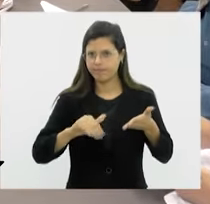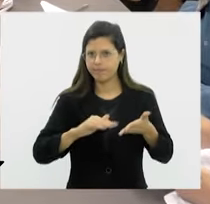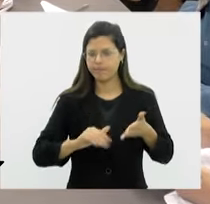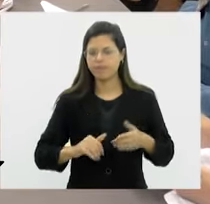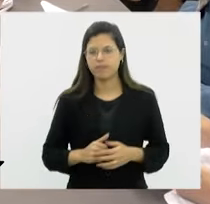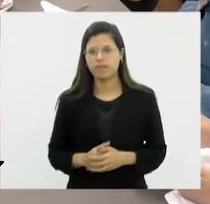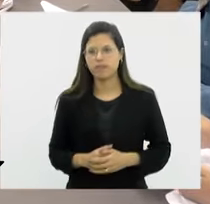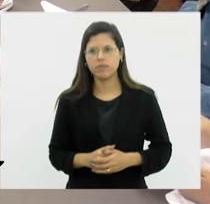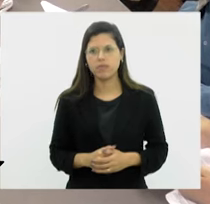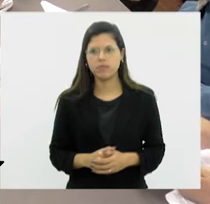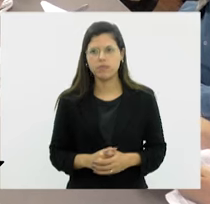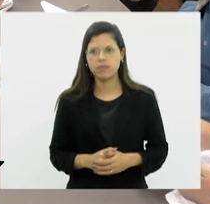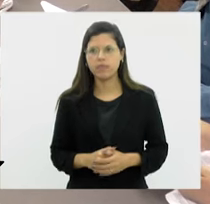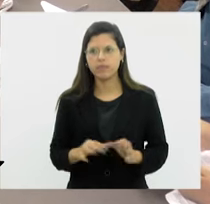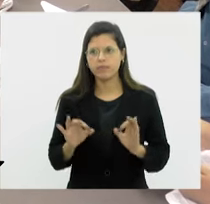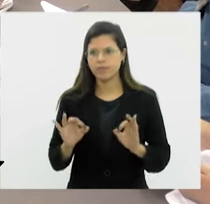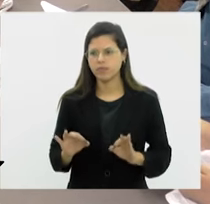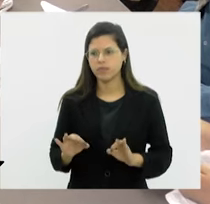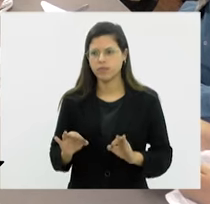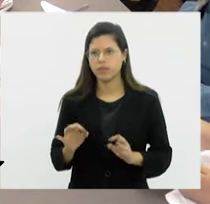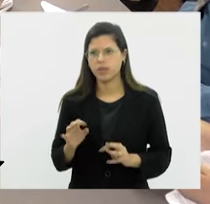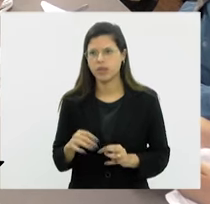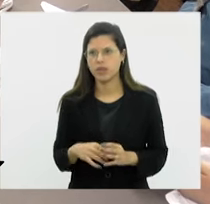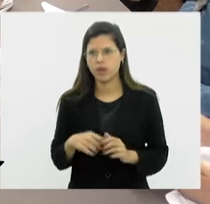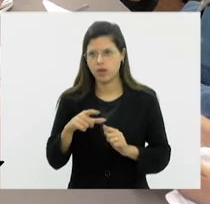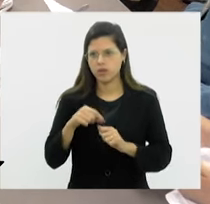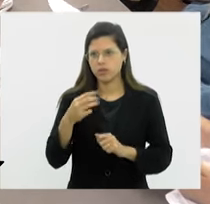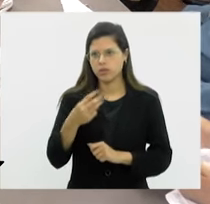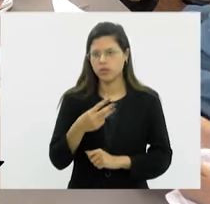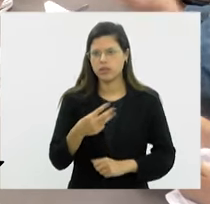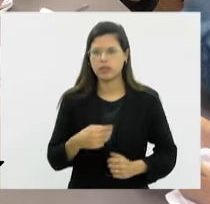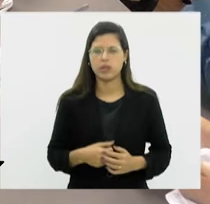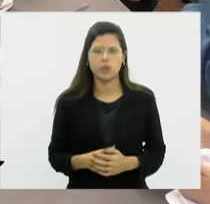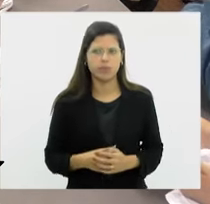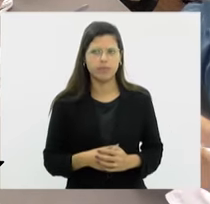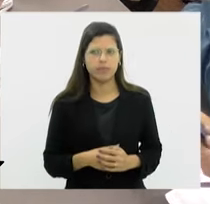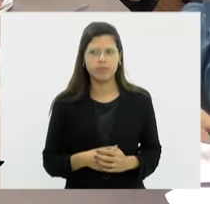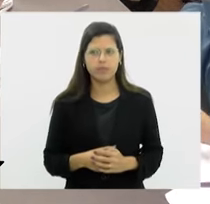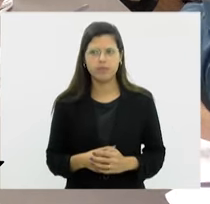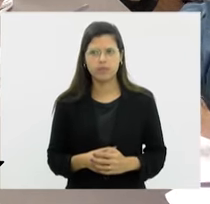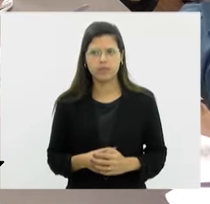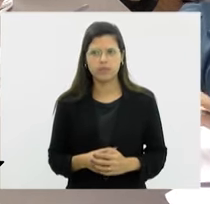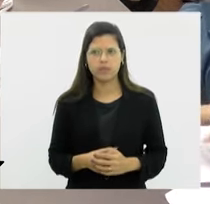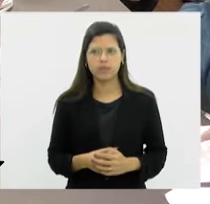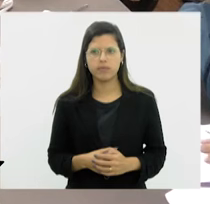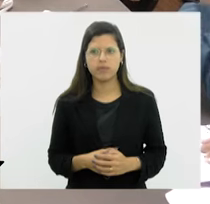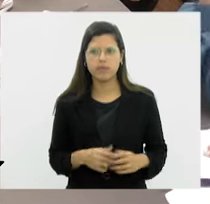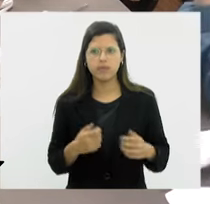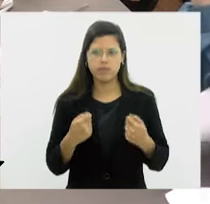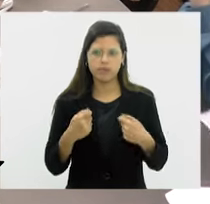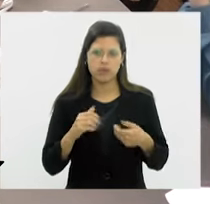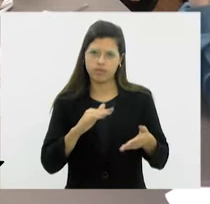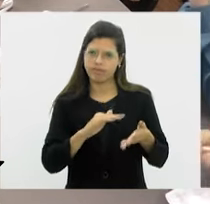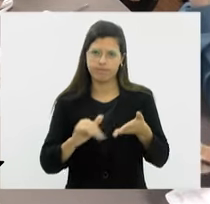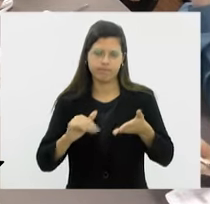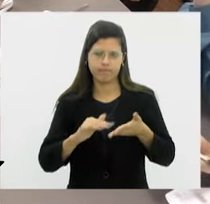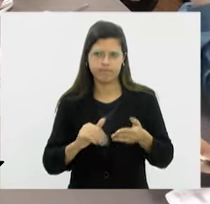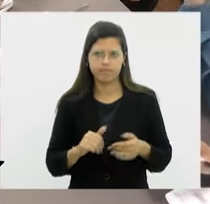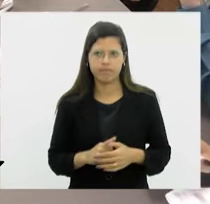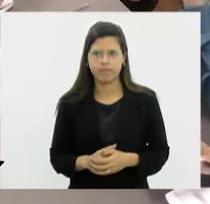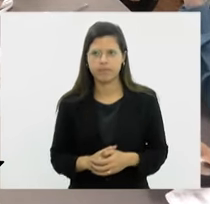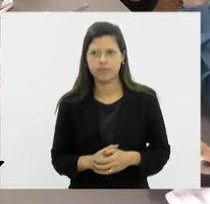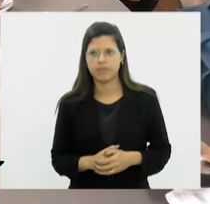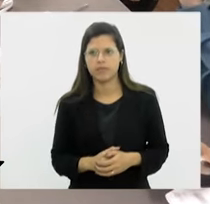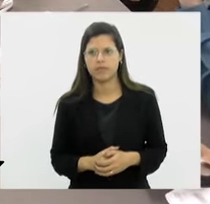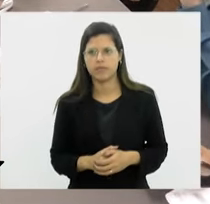só a emenda. O outro ponto é a questão municipal, né? Do artigo 3º, que aí teria que ser supressiva, né? Supressiva. E tem